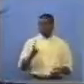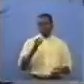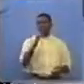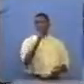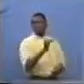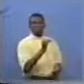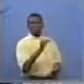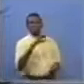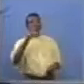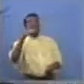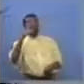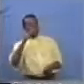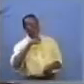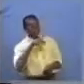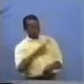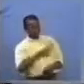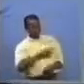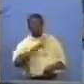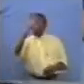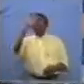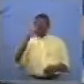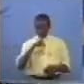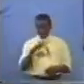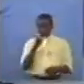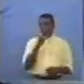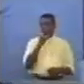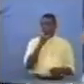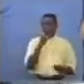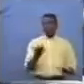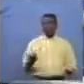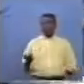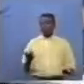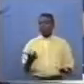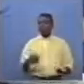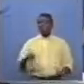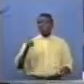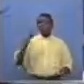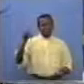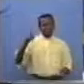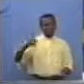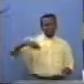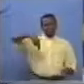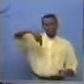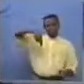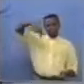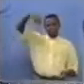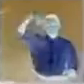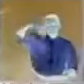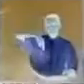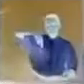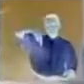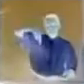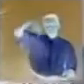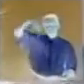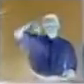perdoa e que eu preciso confessar. E aonde esse homem entrava no Nordeste, aquele povão de Deus ia